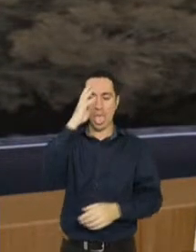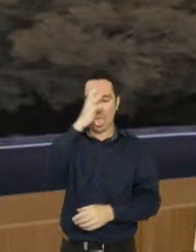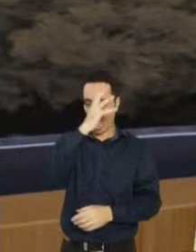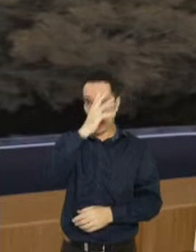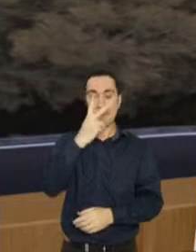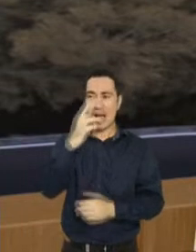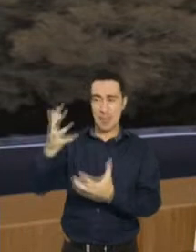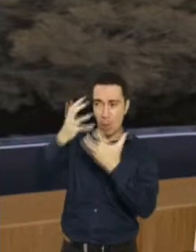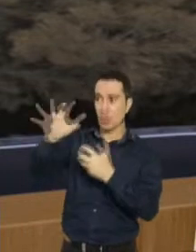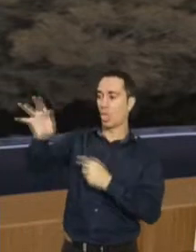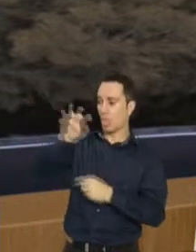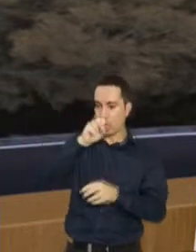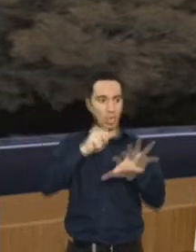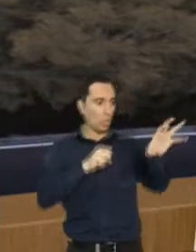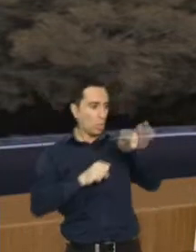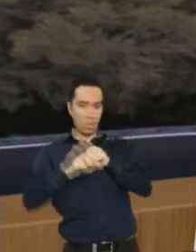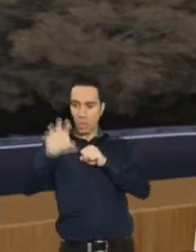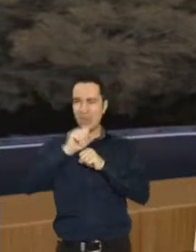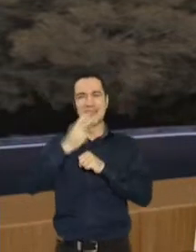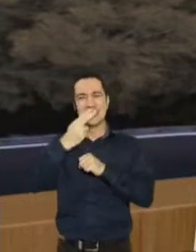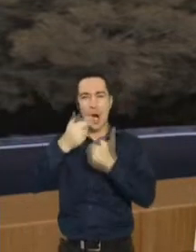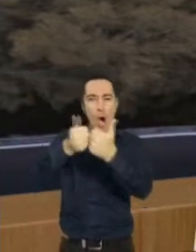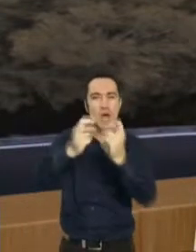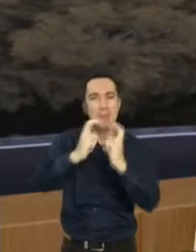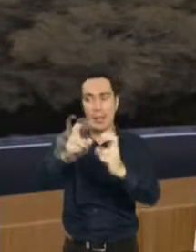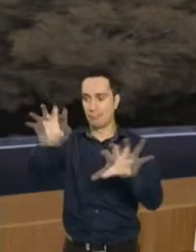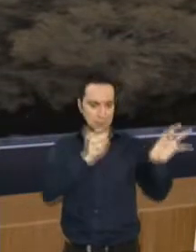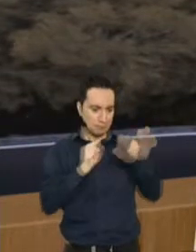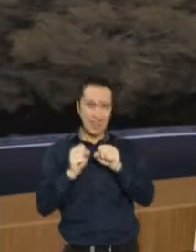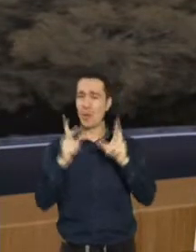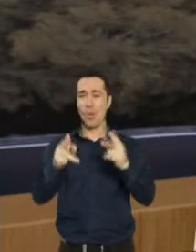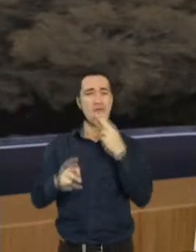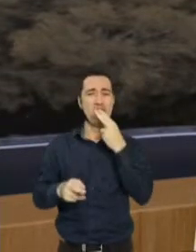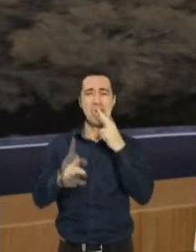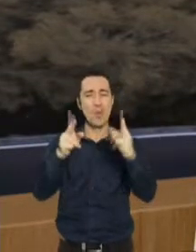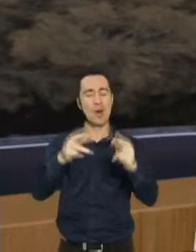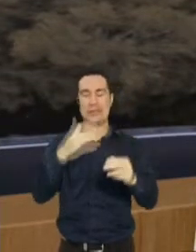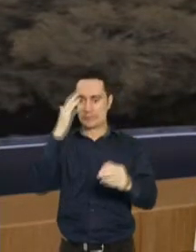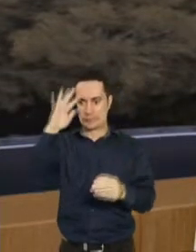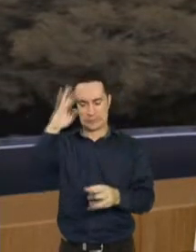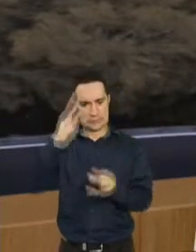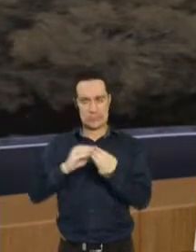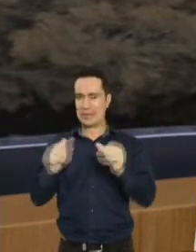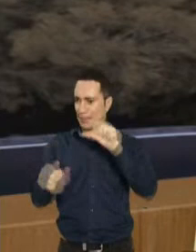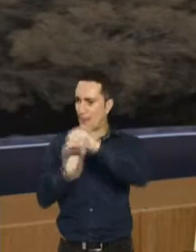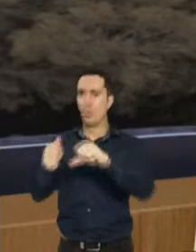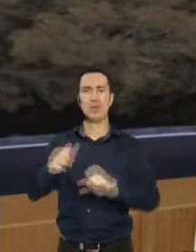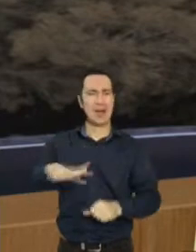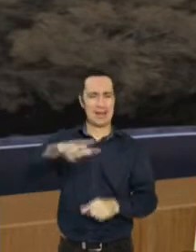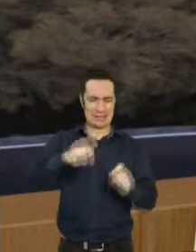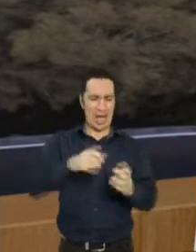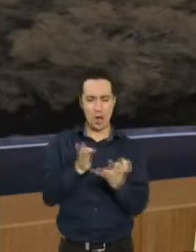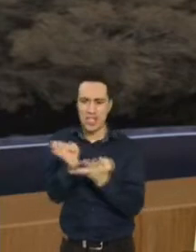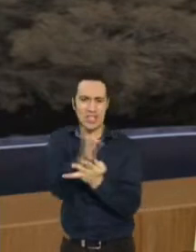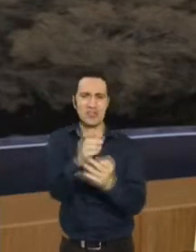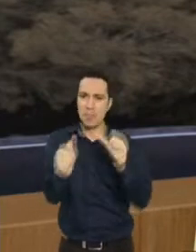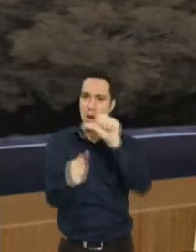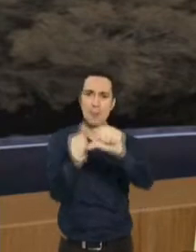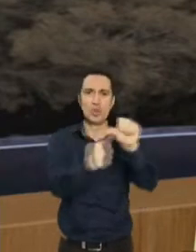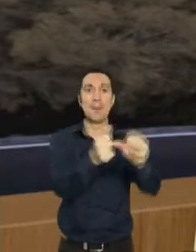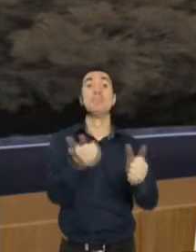tem que olhar, sim, para todos esses aspectos e como a gente pode contribuir para mudar esse cenário, que não, né, tem caminhos para chegar